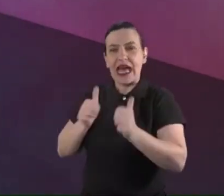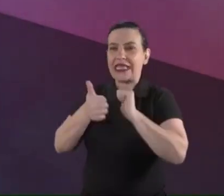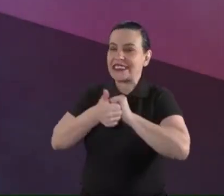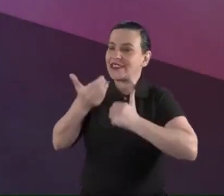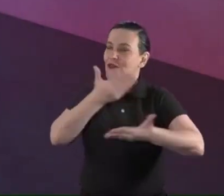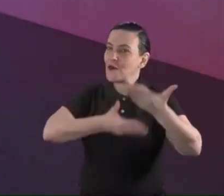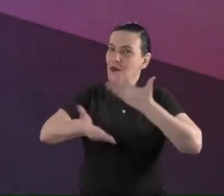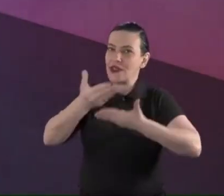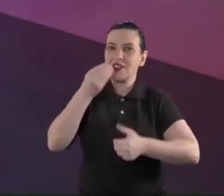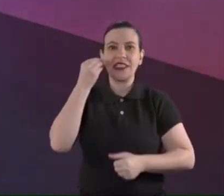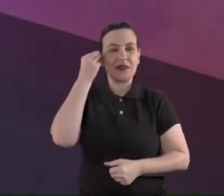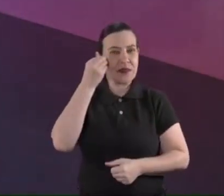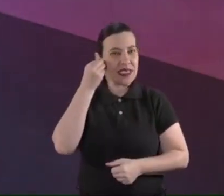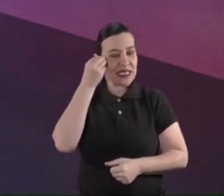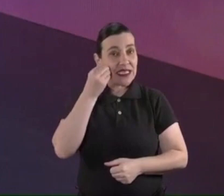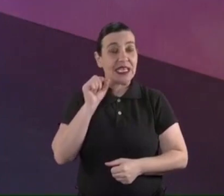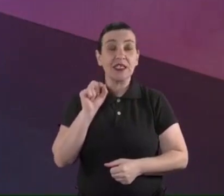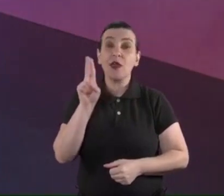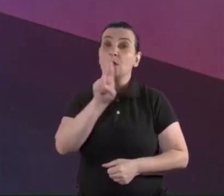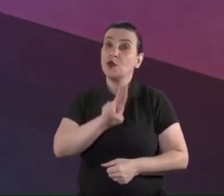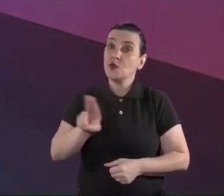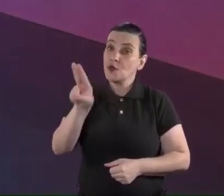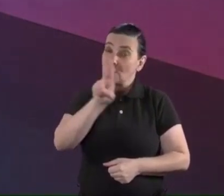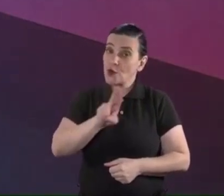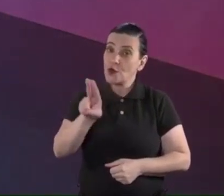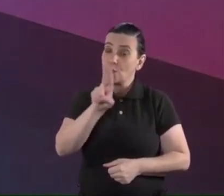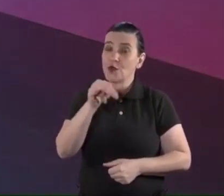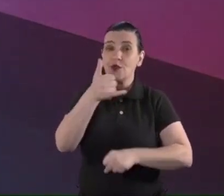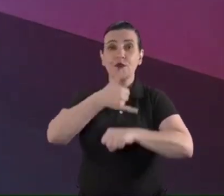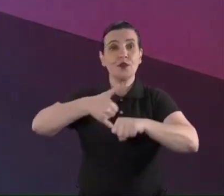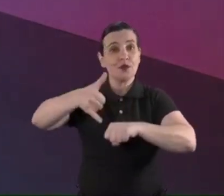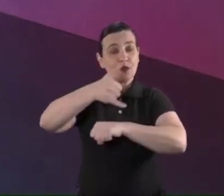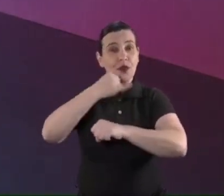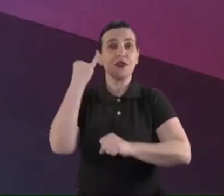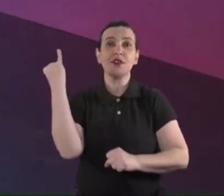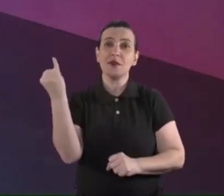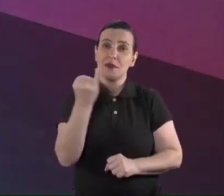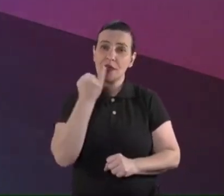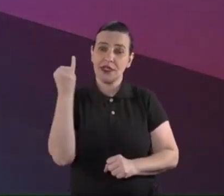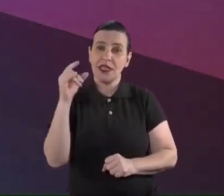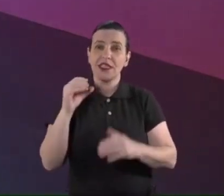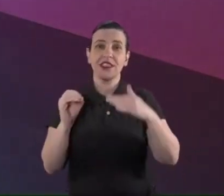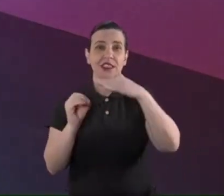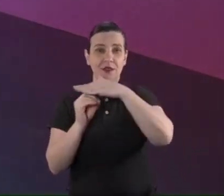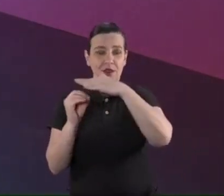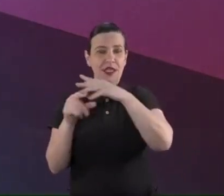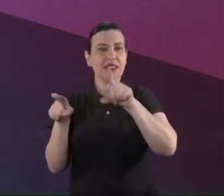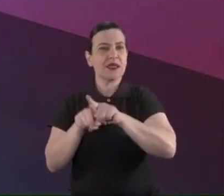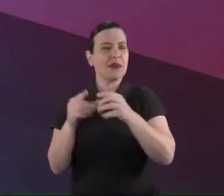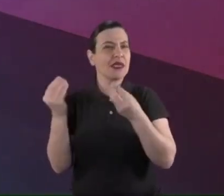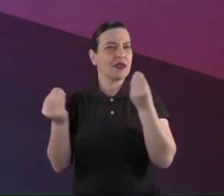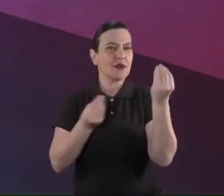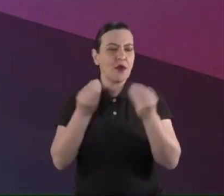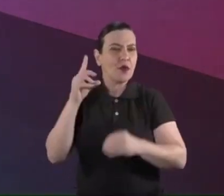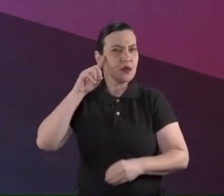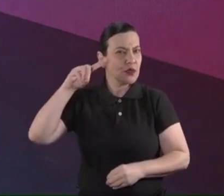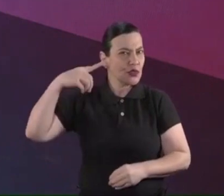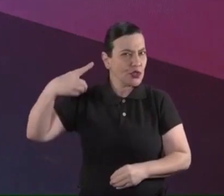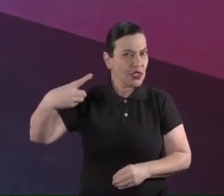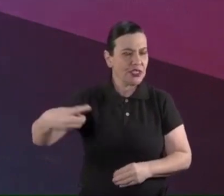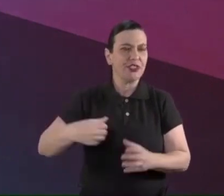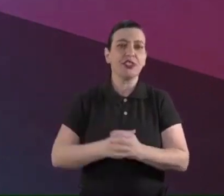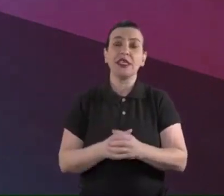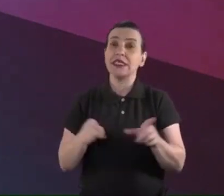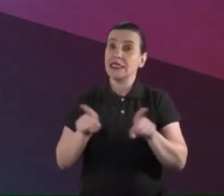compartilhar a experiência dele do uso com o uso dos óleos essenciais da dōTERRA e como é que tem sido aí o dia a dia